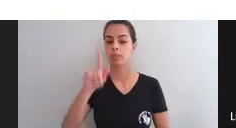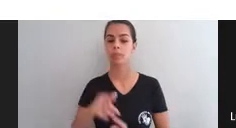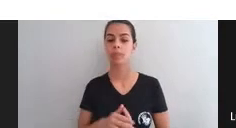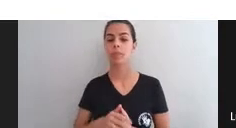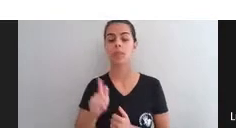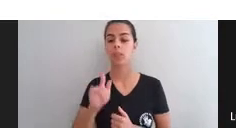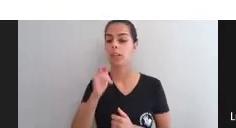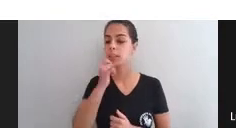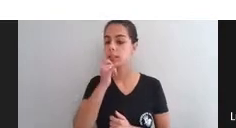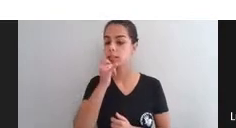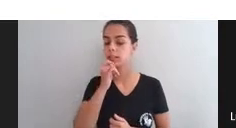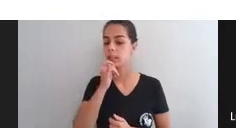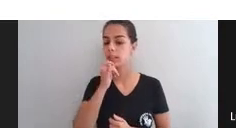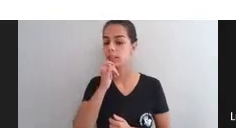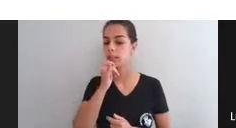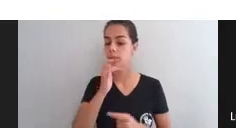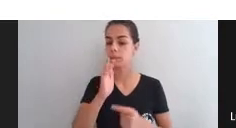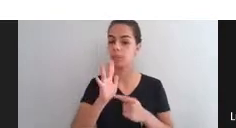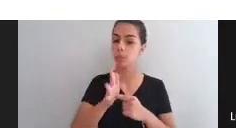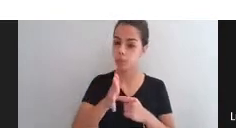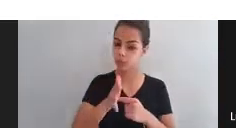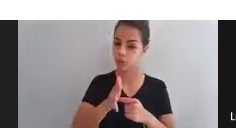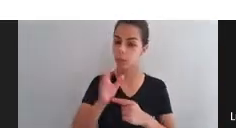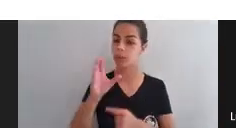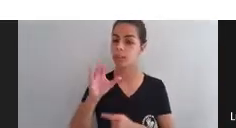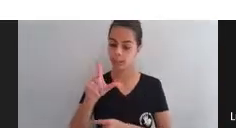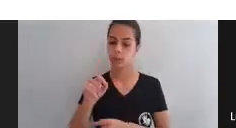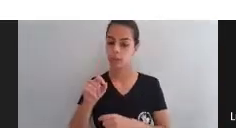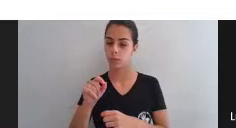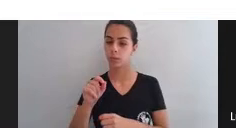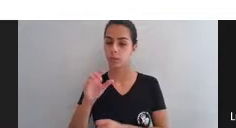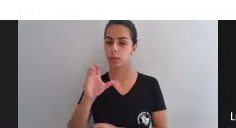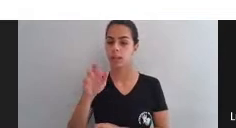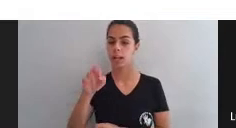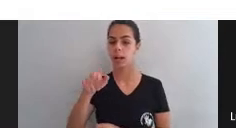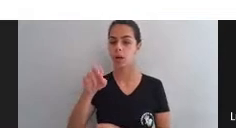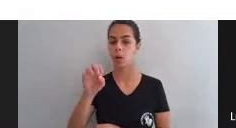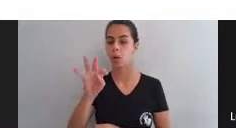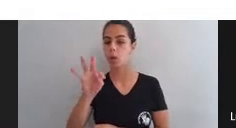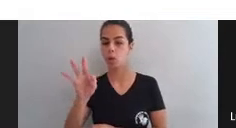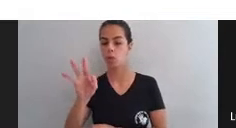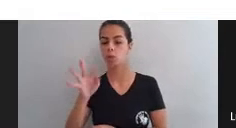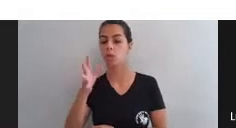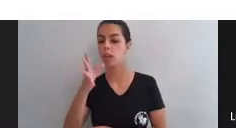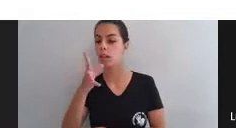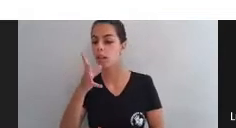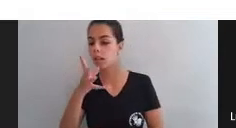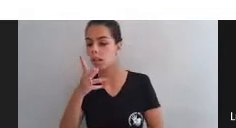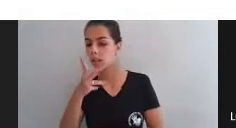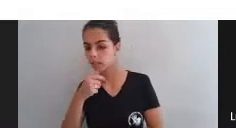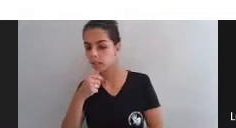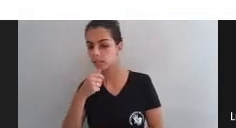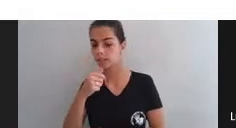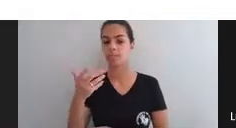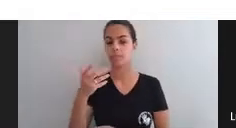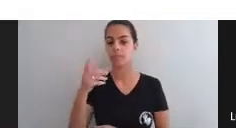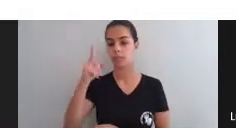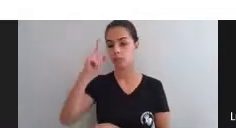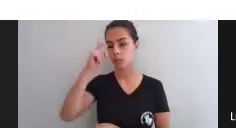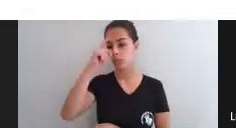no ciclo de Carnot instalado num carro, ele vai ser extremamente lento. É difícil você